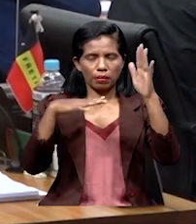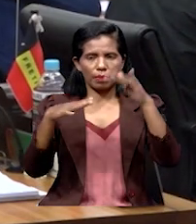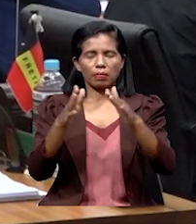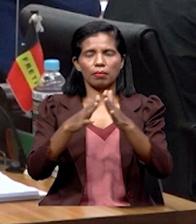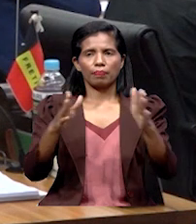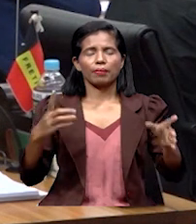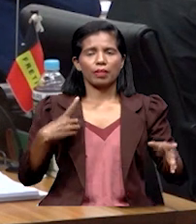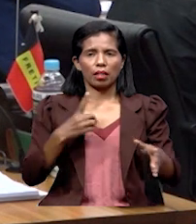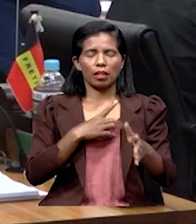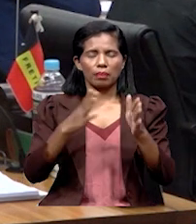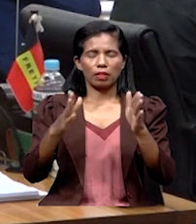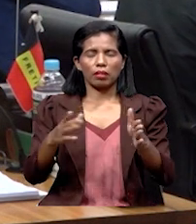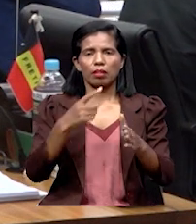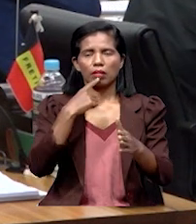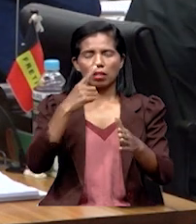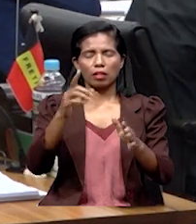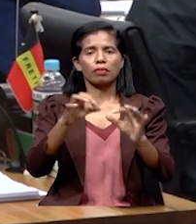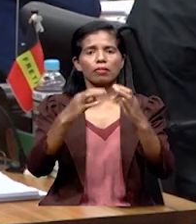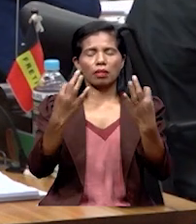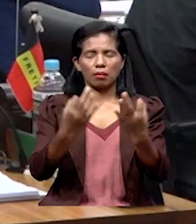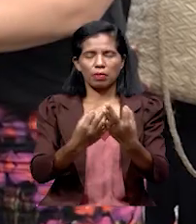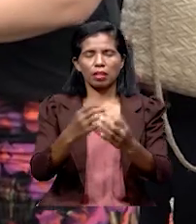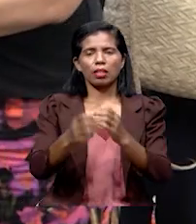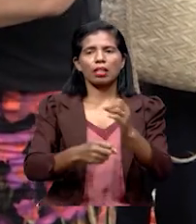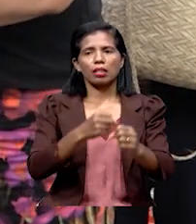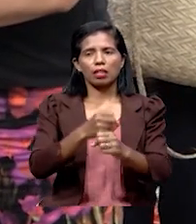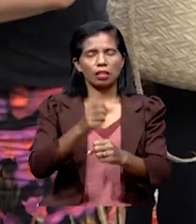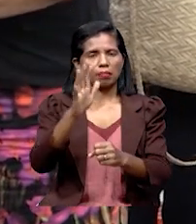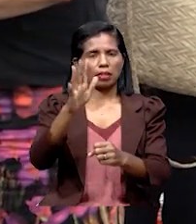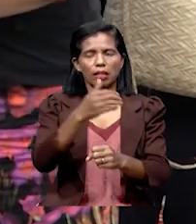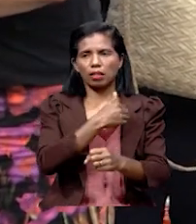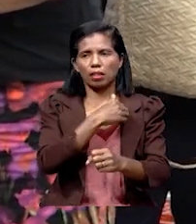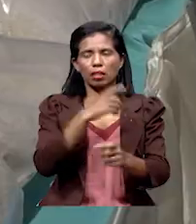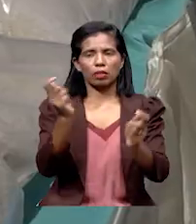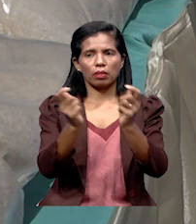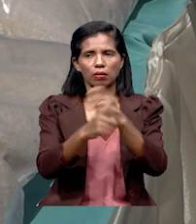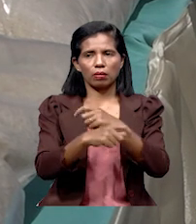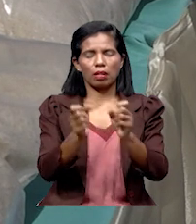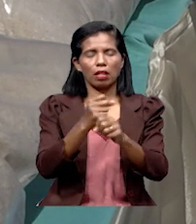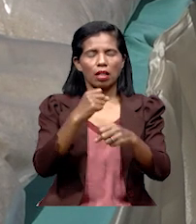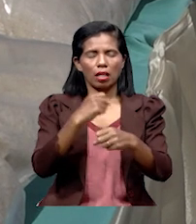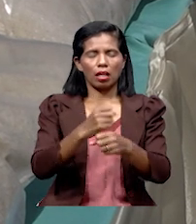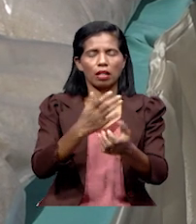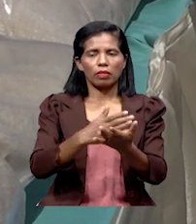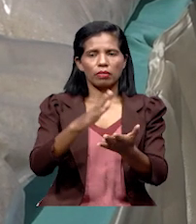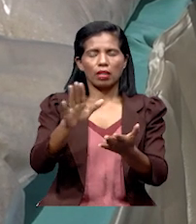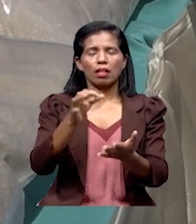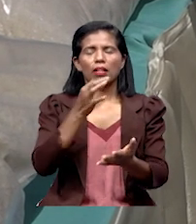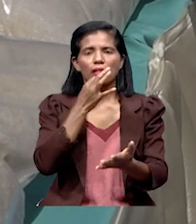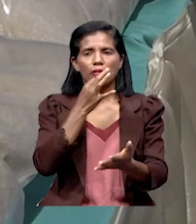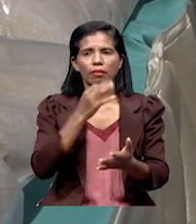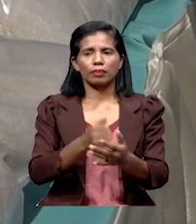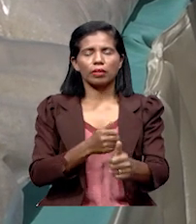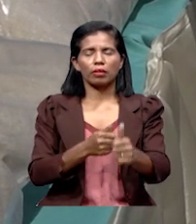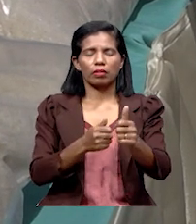Fernanda Laimos questiona ficha família ne Betinambara que la dá o troca, não ne implica dupla redistribuição cesta básica. Turma,